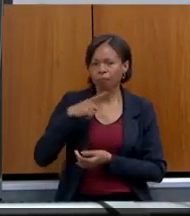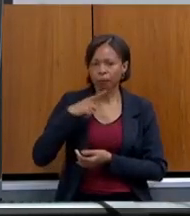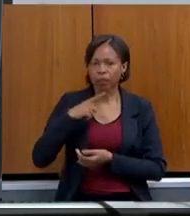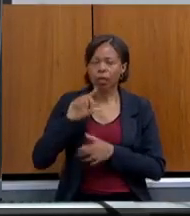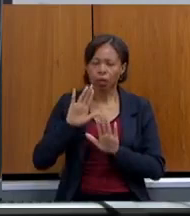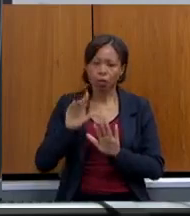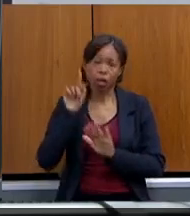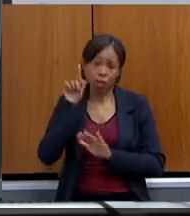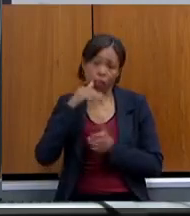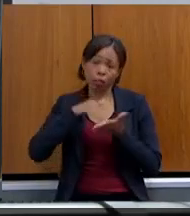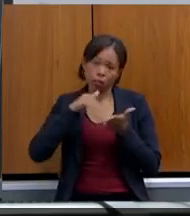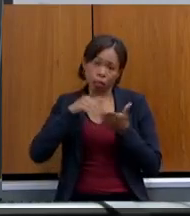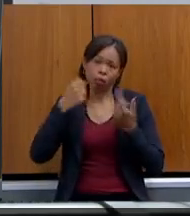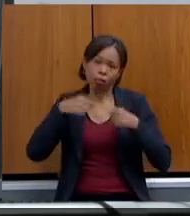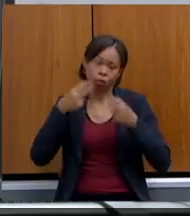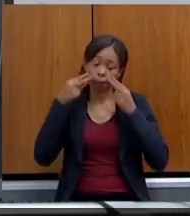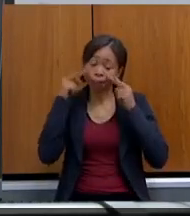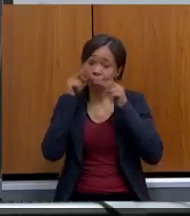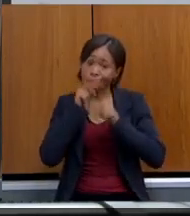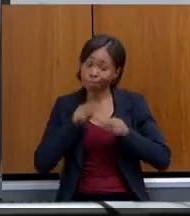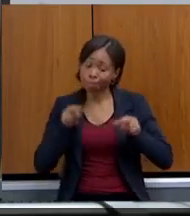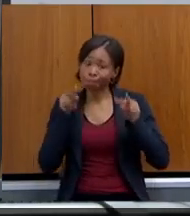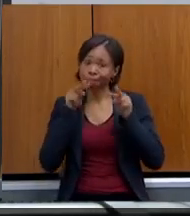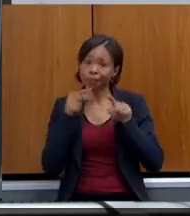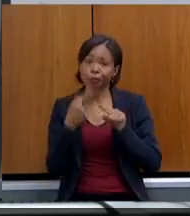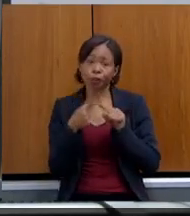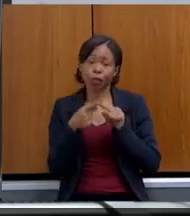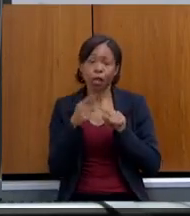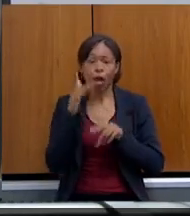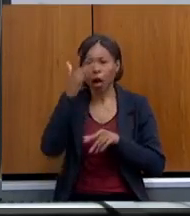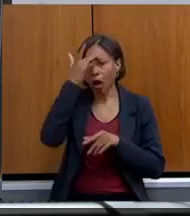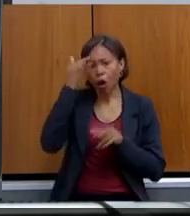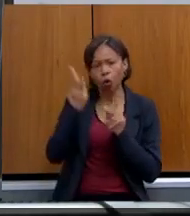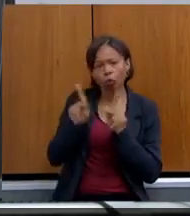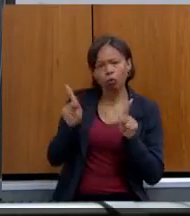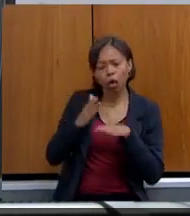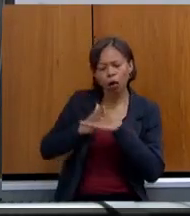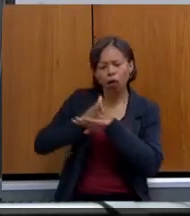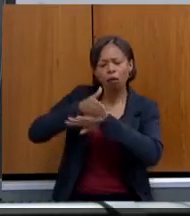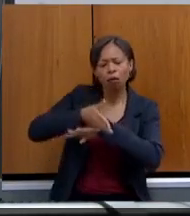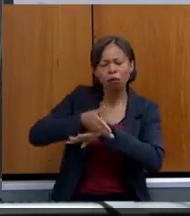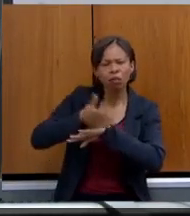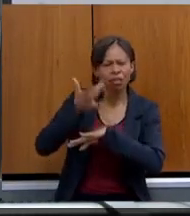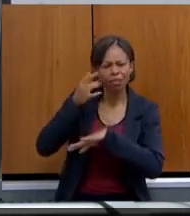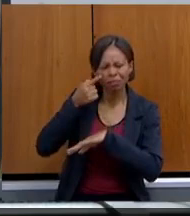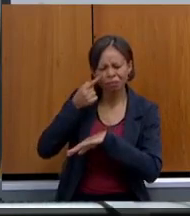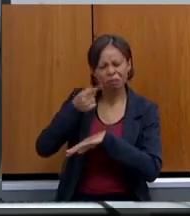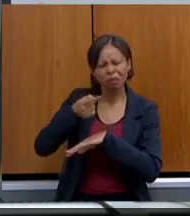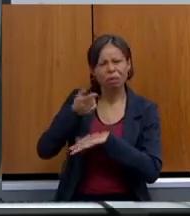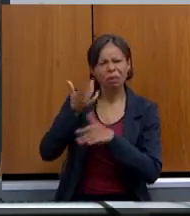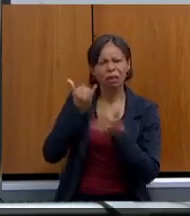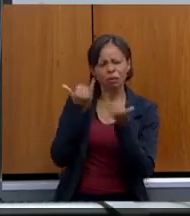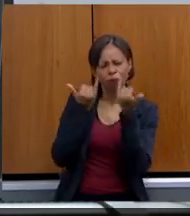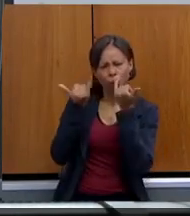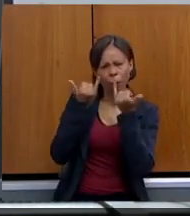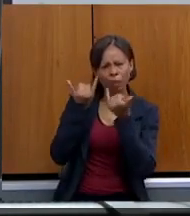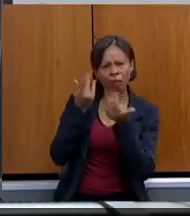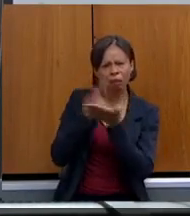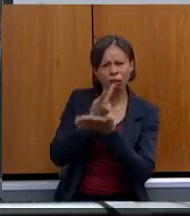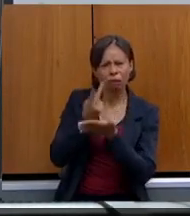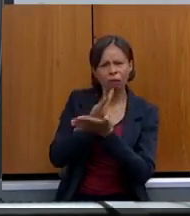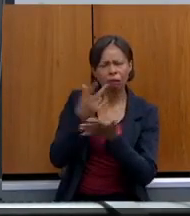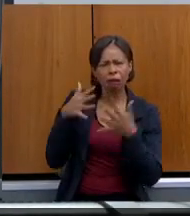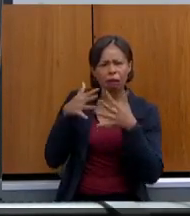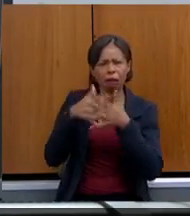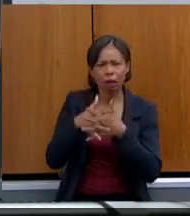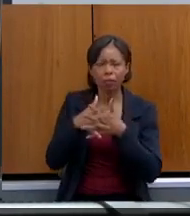Tudo conforme aí precisa ser feito né porque às vezes o servidor entra e vê uma informação de torcida tá ali pode até juridicamente